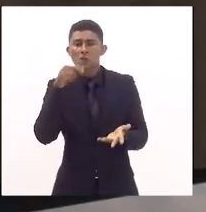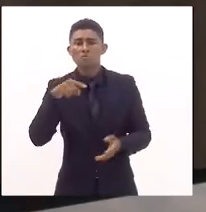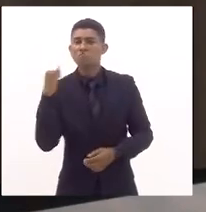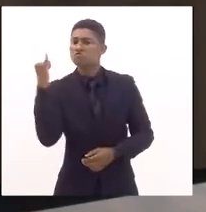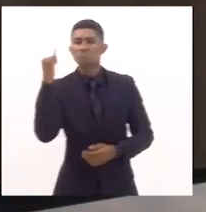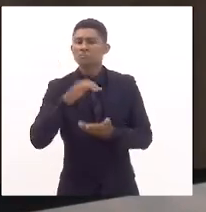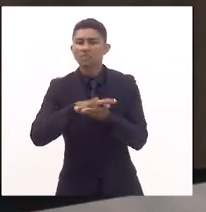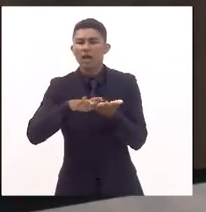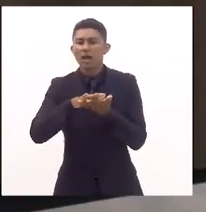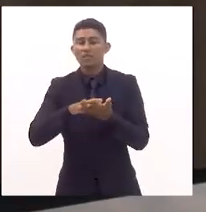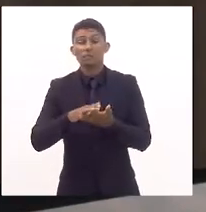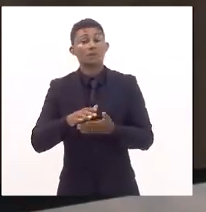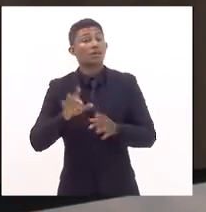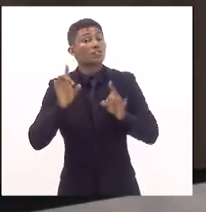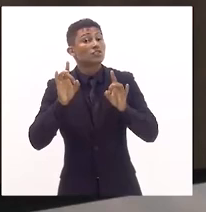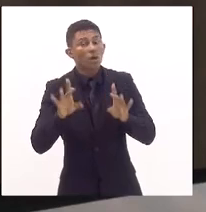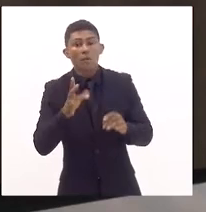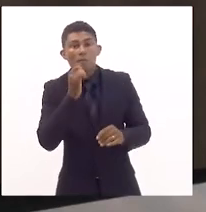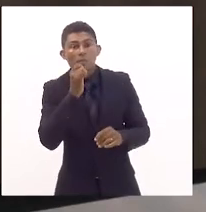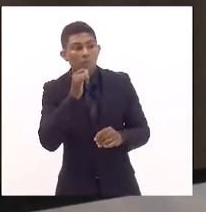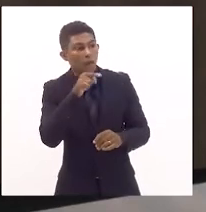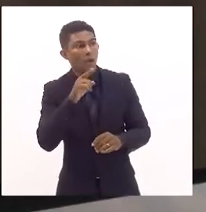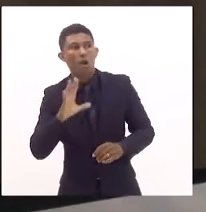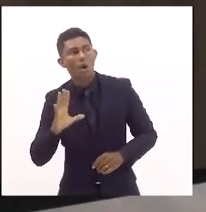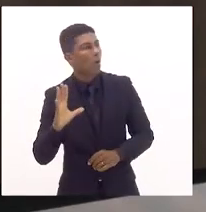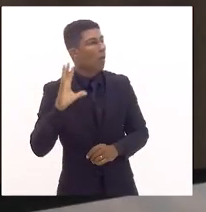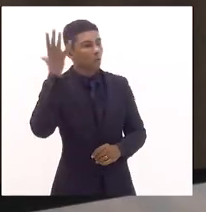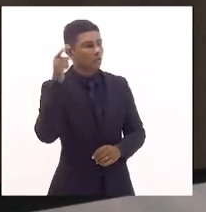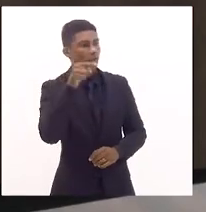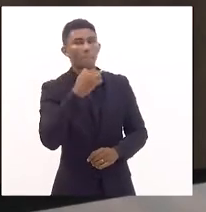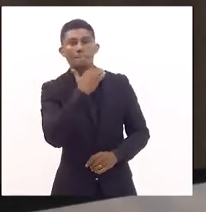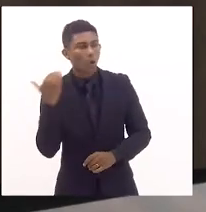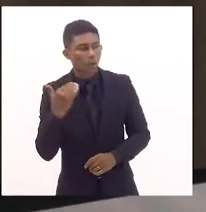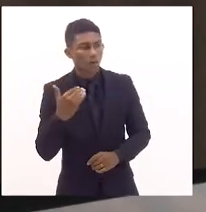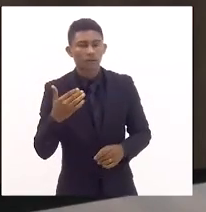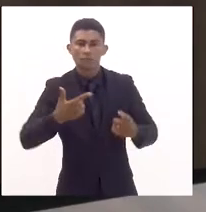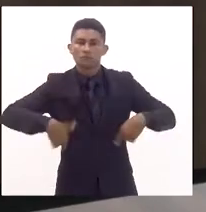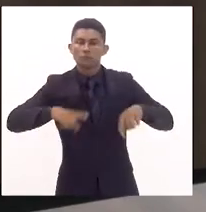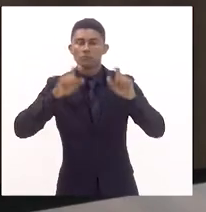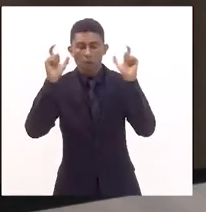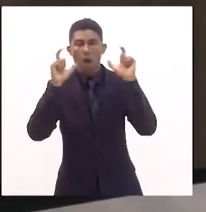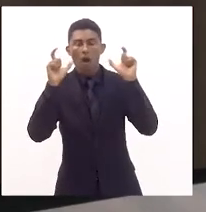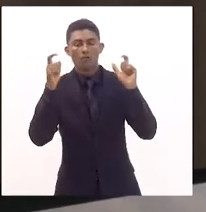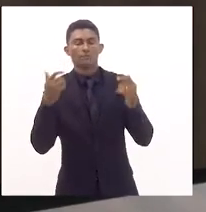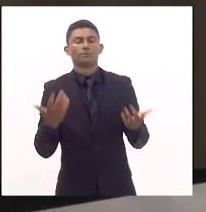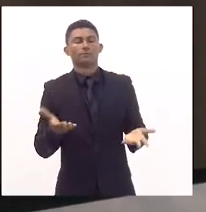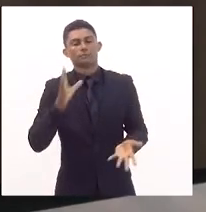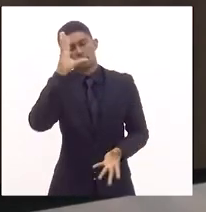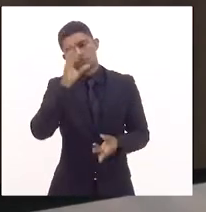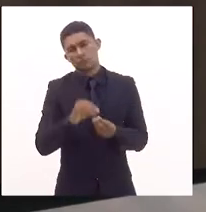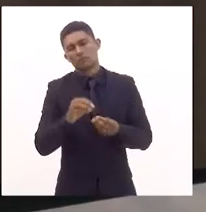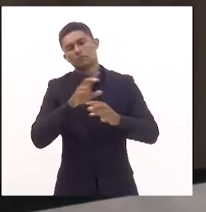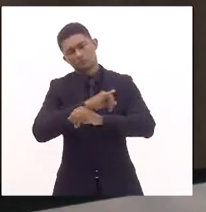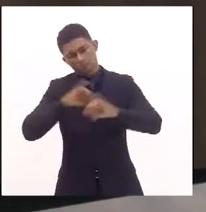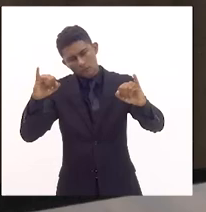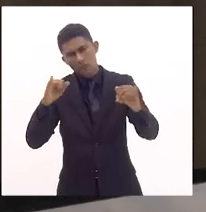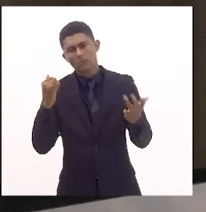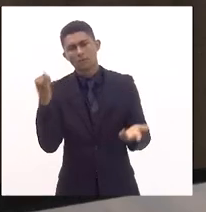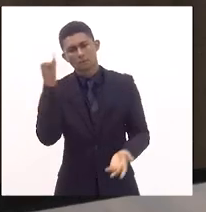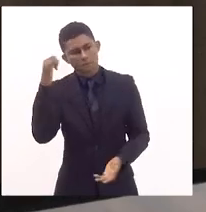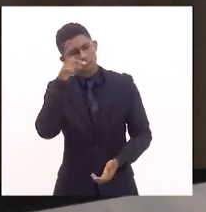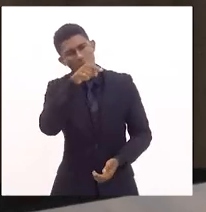são importantes quando alguém vem a falecer. Então, chamar atenção a esse